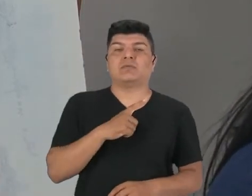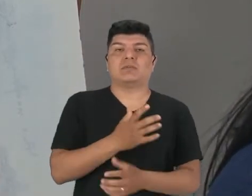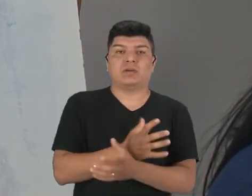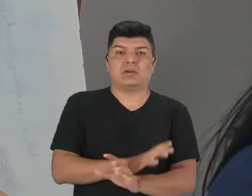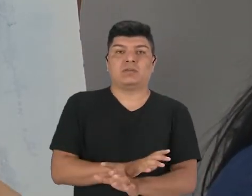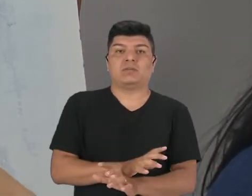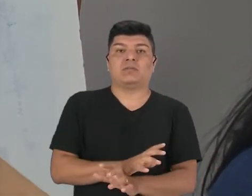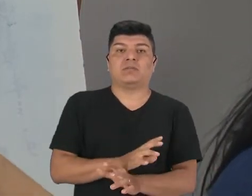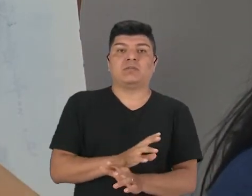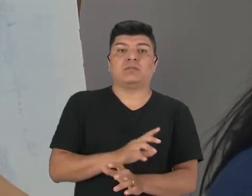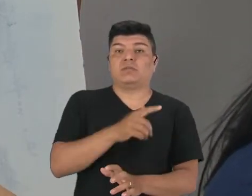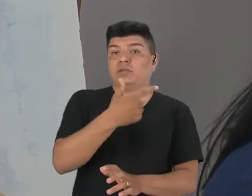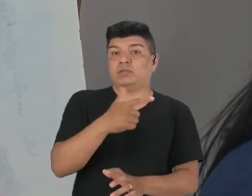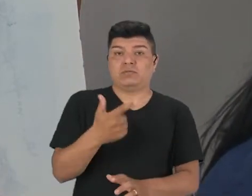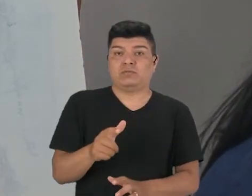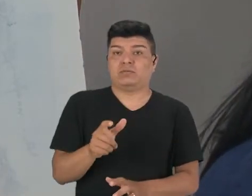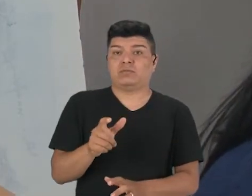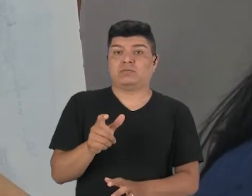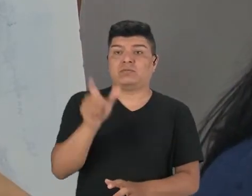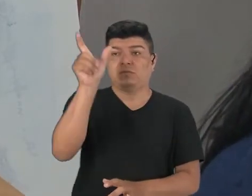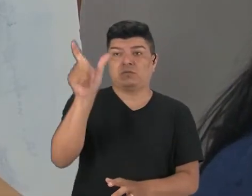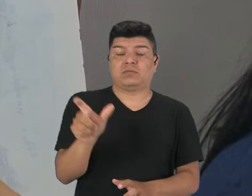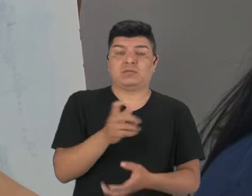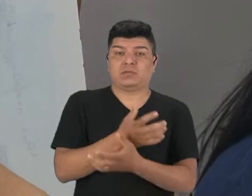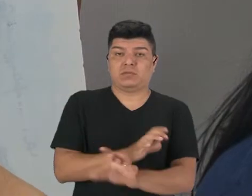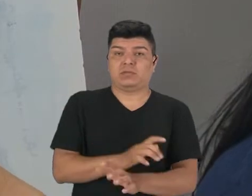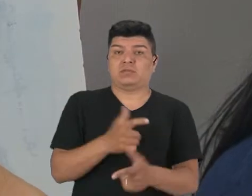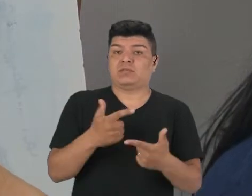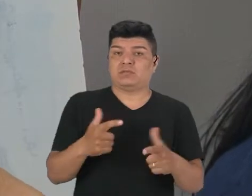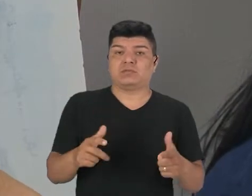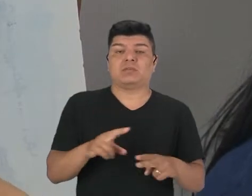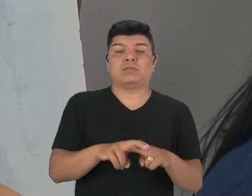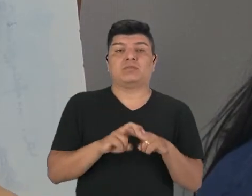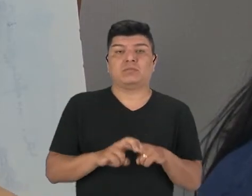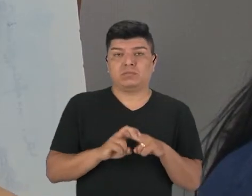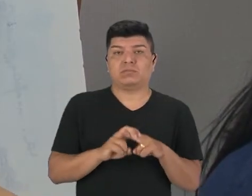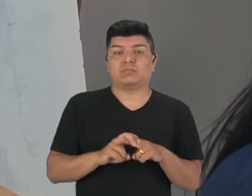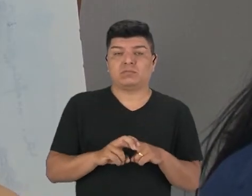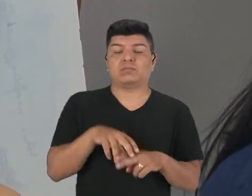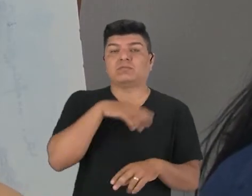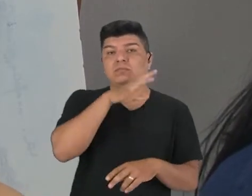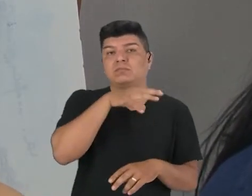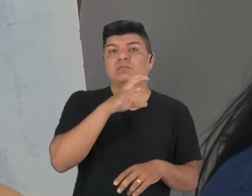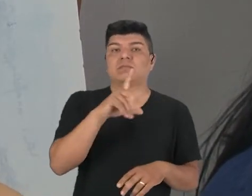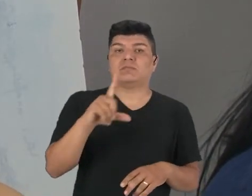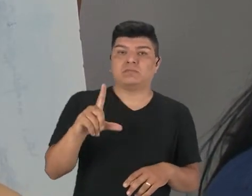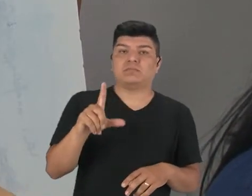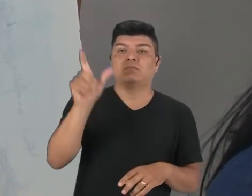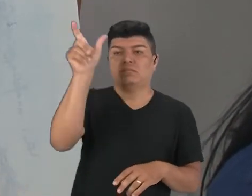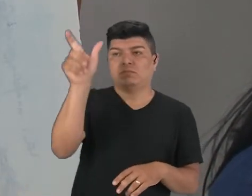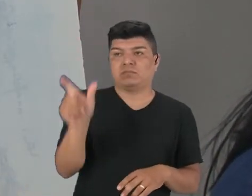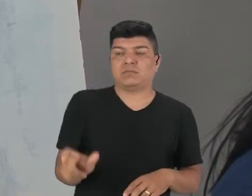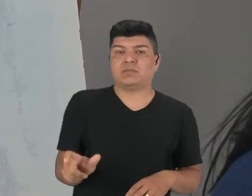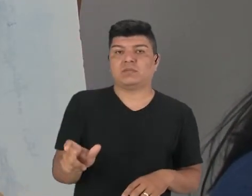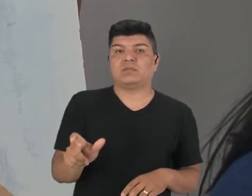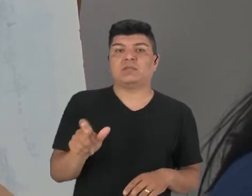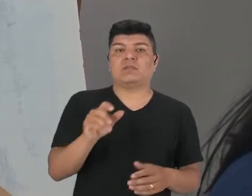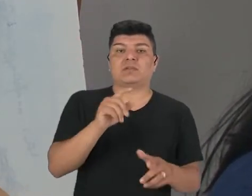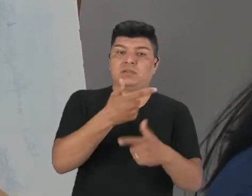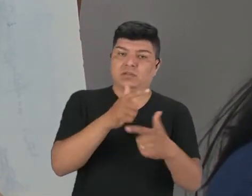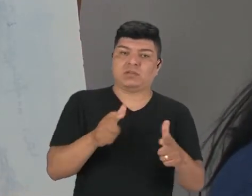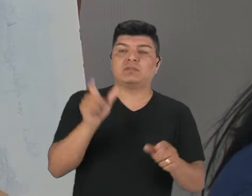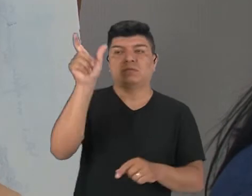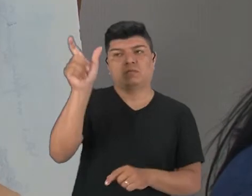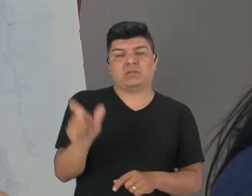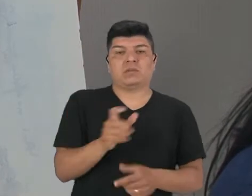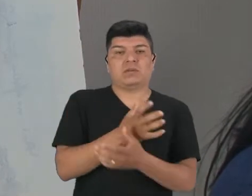ossos. Invertebrados, não tem. Então, os animais também podem ser classificados em vertebrado e